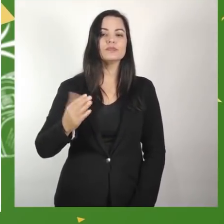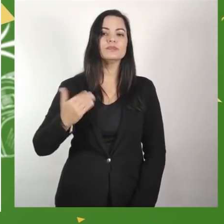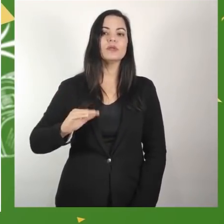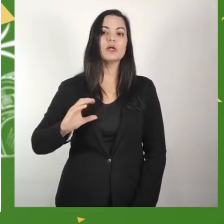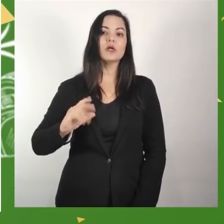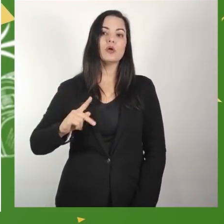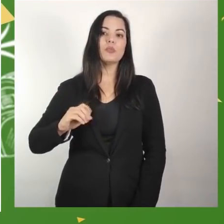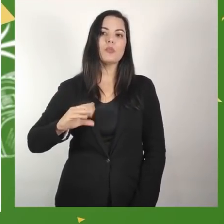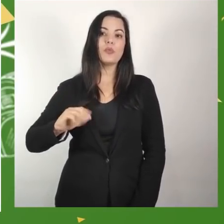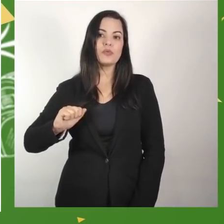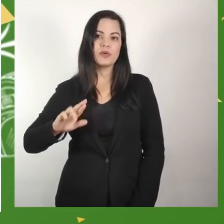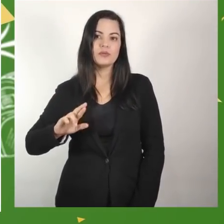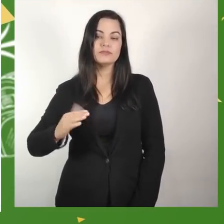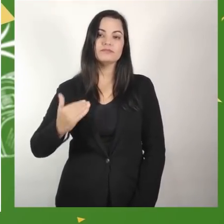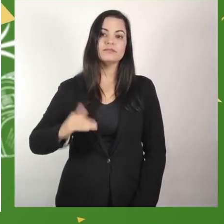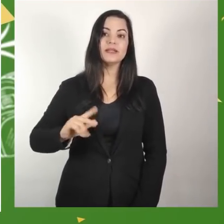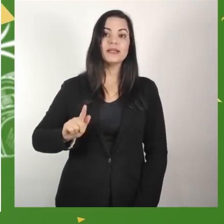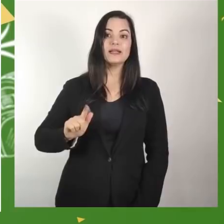Pocar.